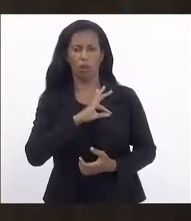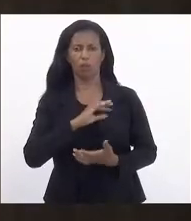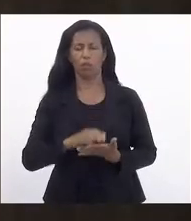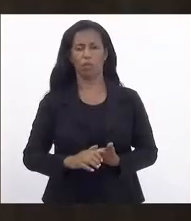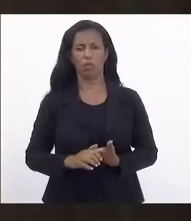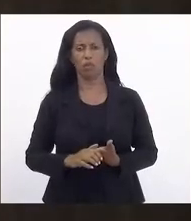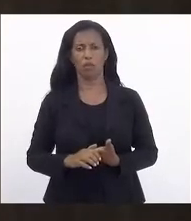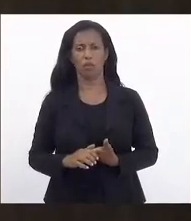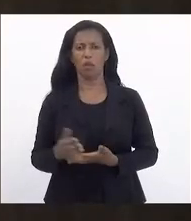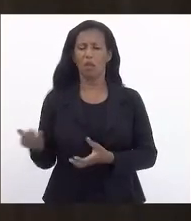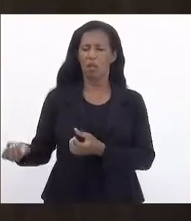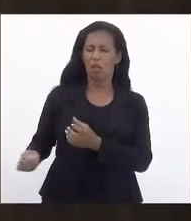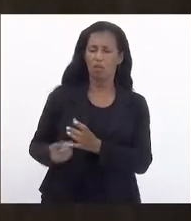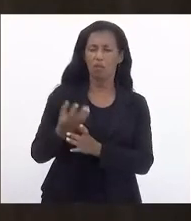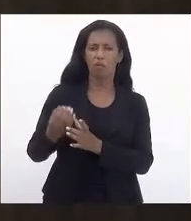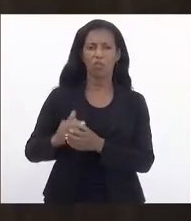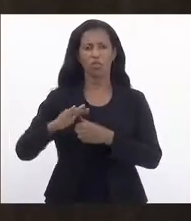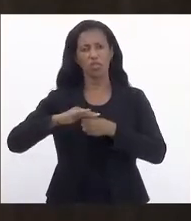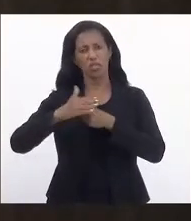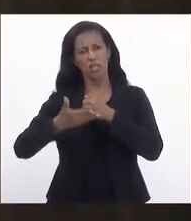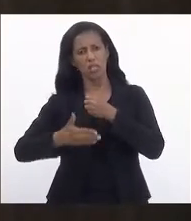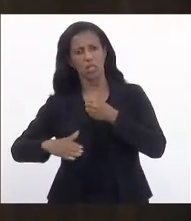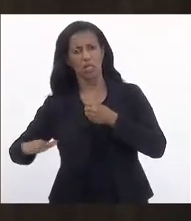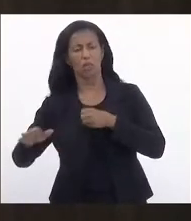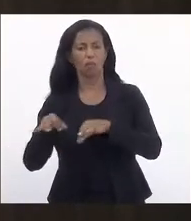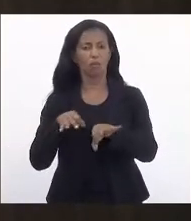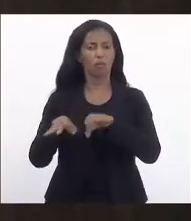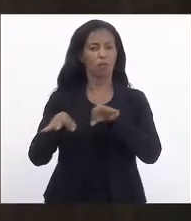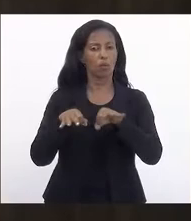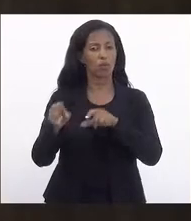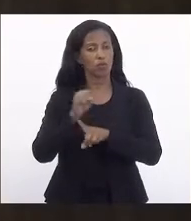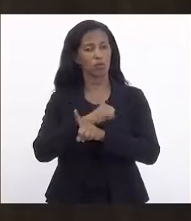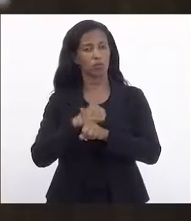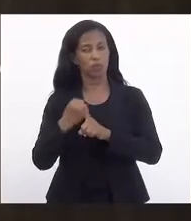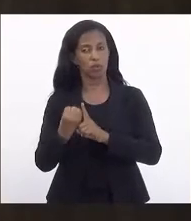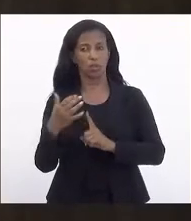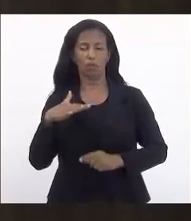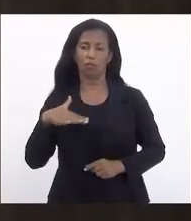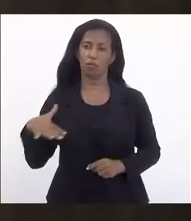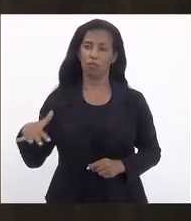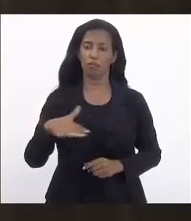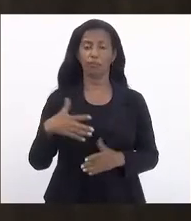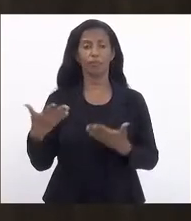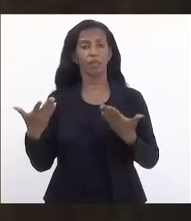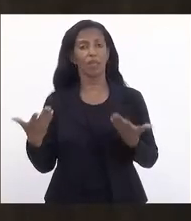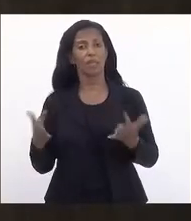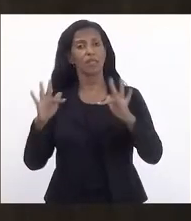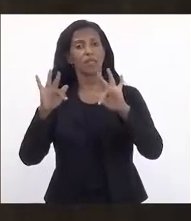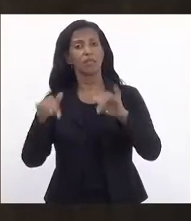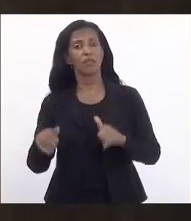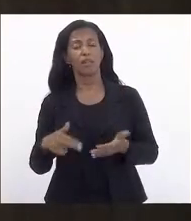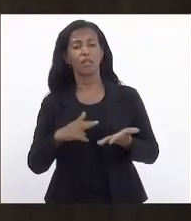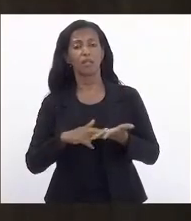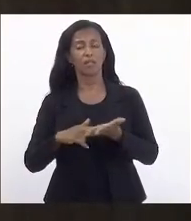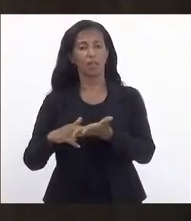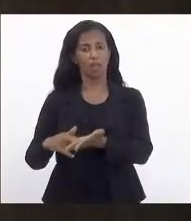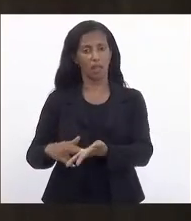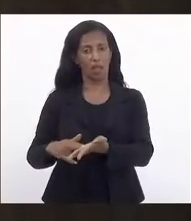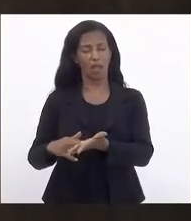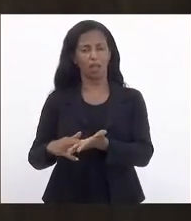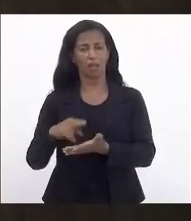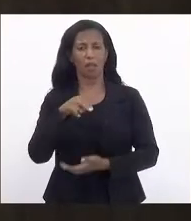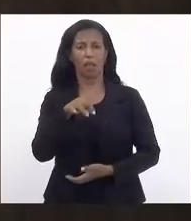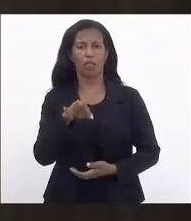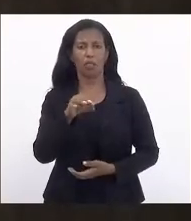em saneamento básico e projetos sociais na comunidade é assim que termina senhora presidenta a nota